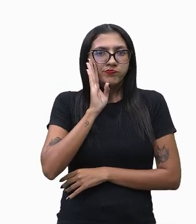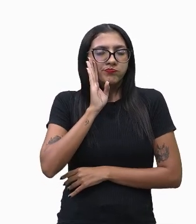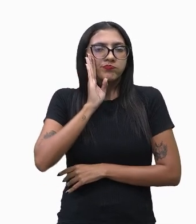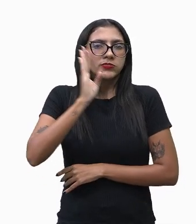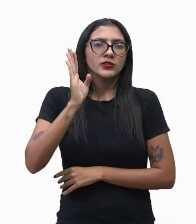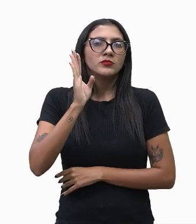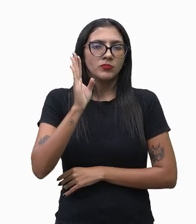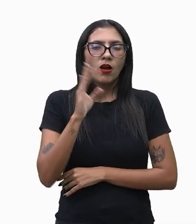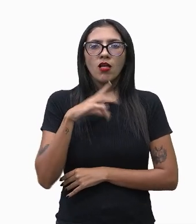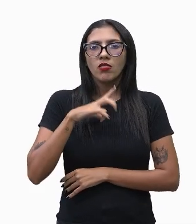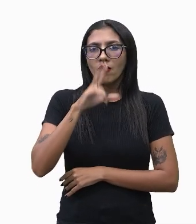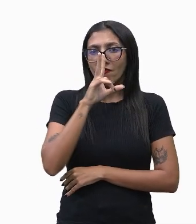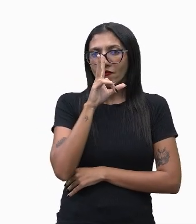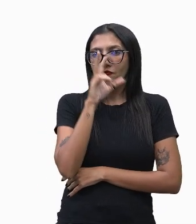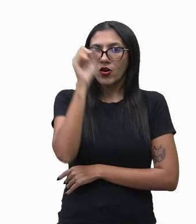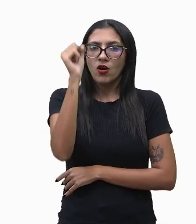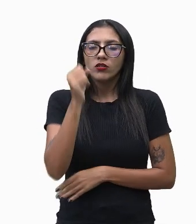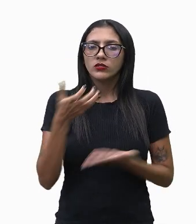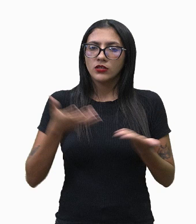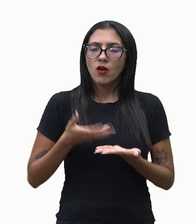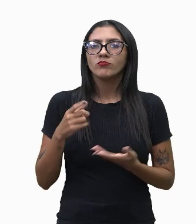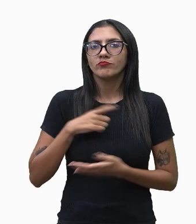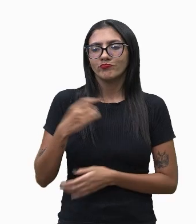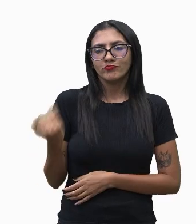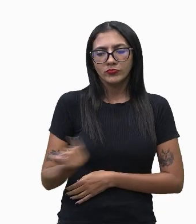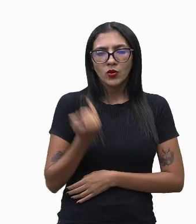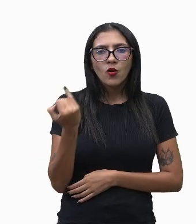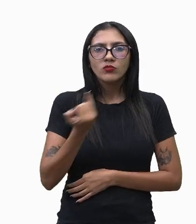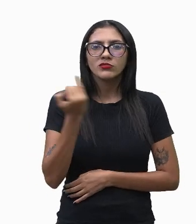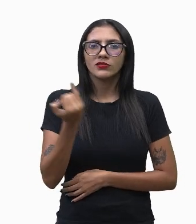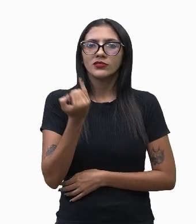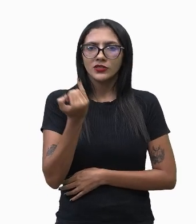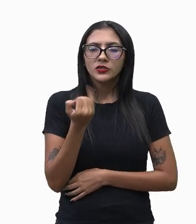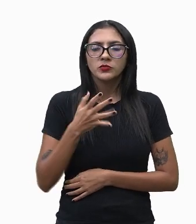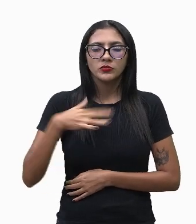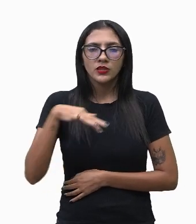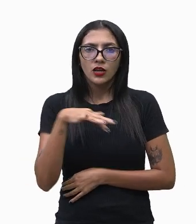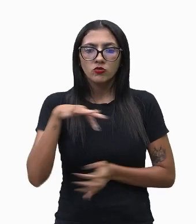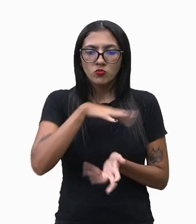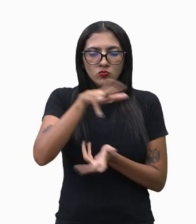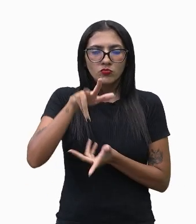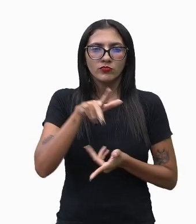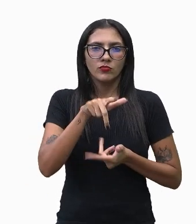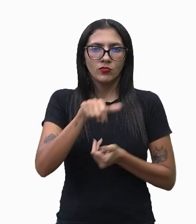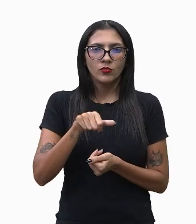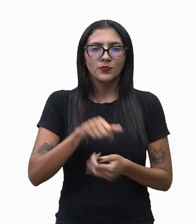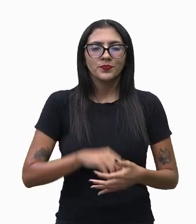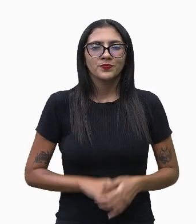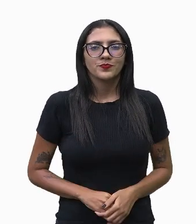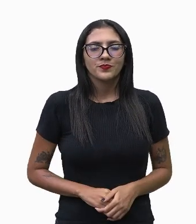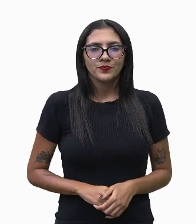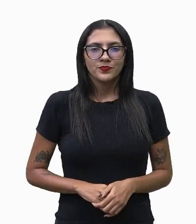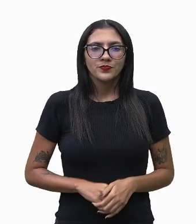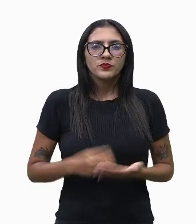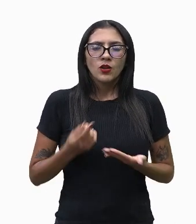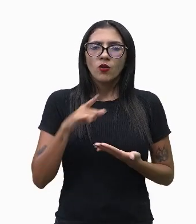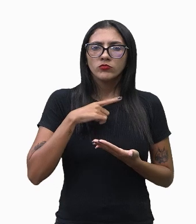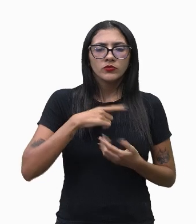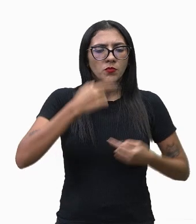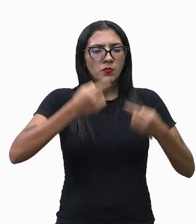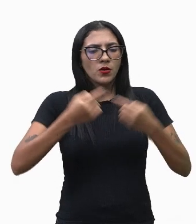aí ganhar uma importância maior no cenário global, né? Então, ele discutiu um